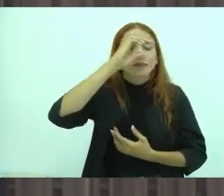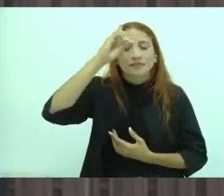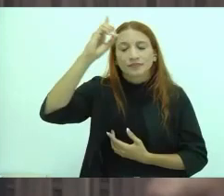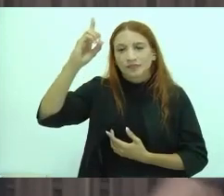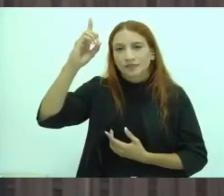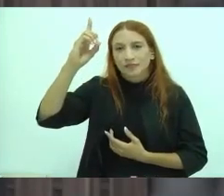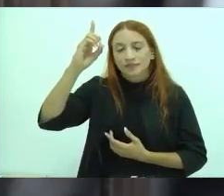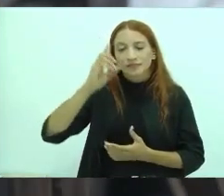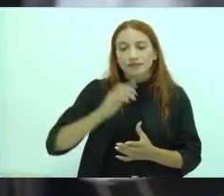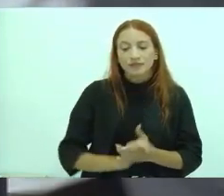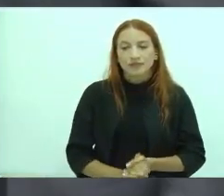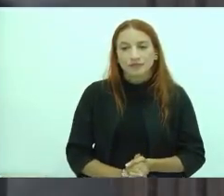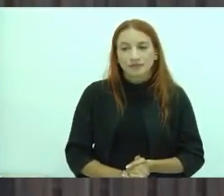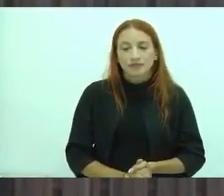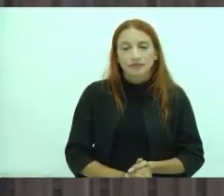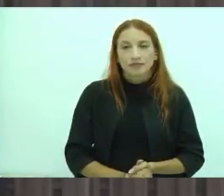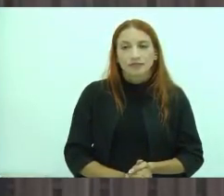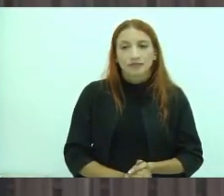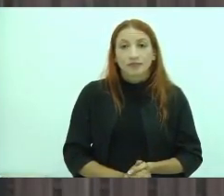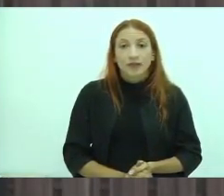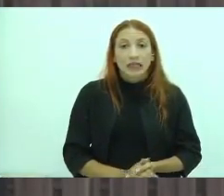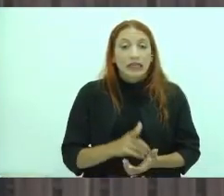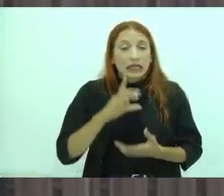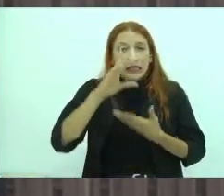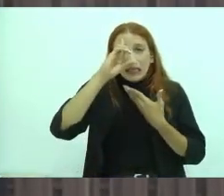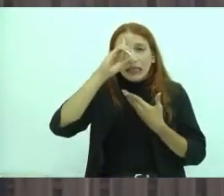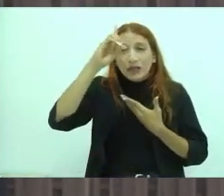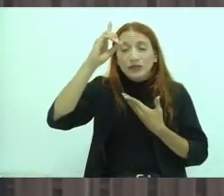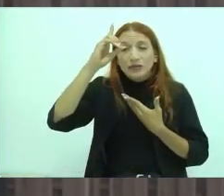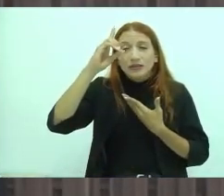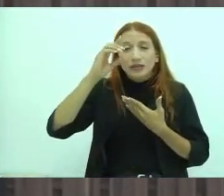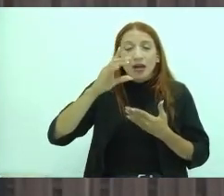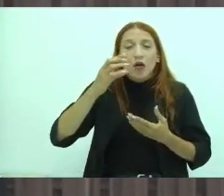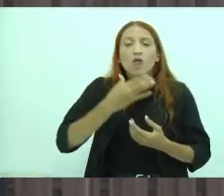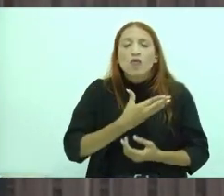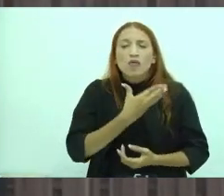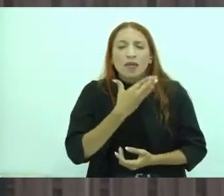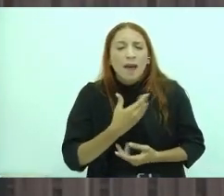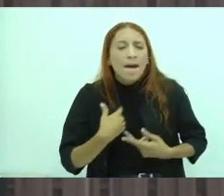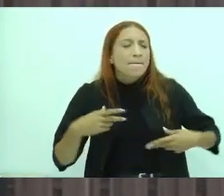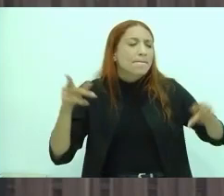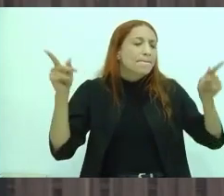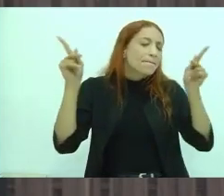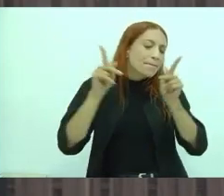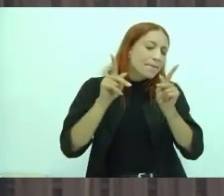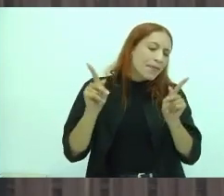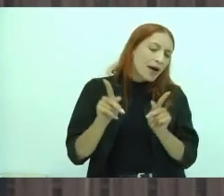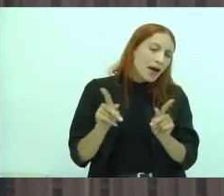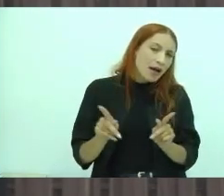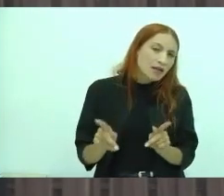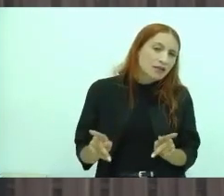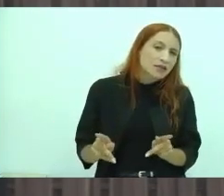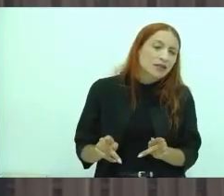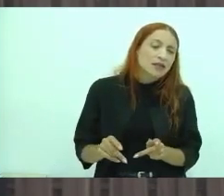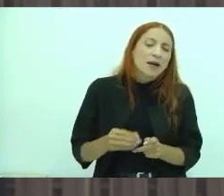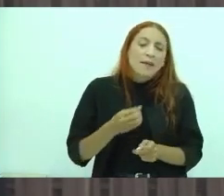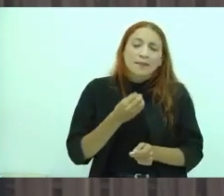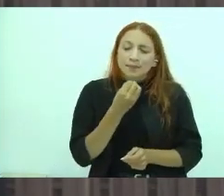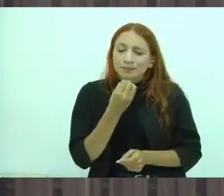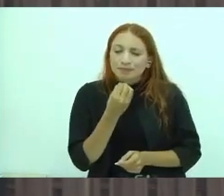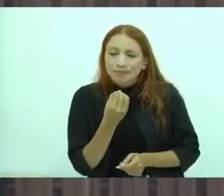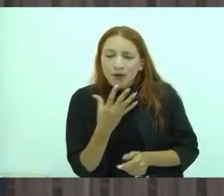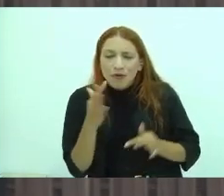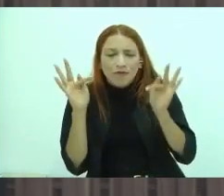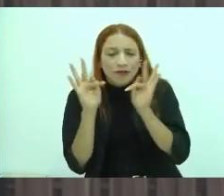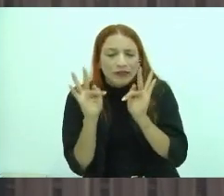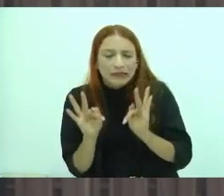Que Deus dê assim um Natal repleto de muita paz, muita harmonia,